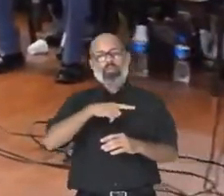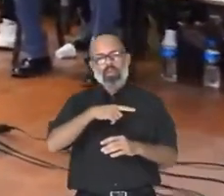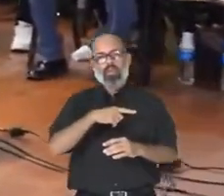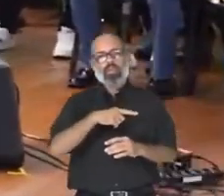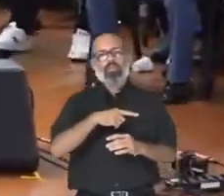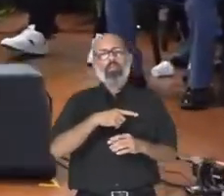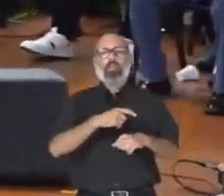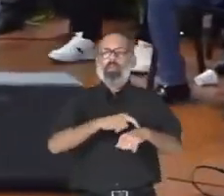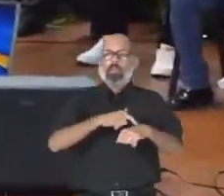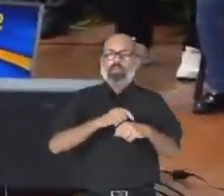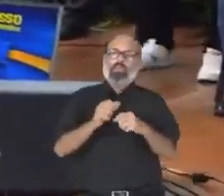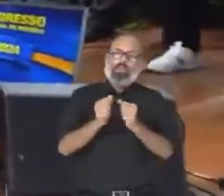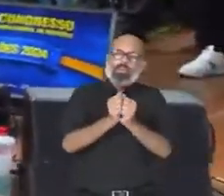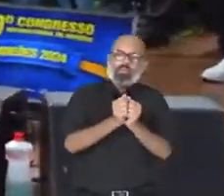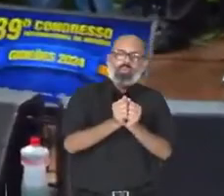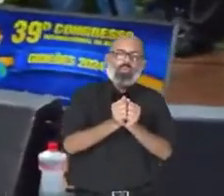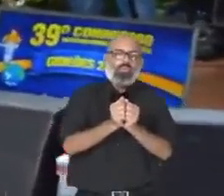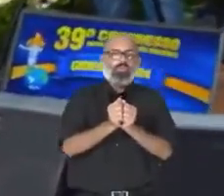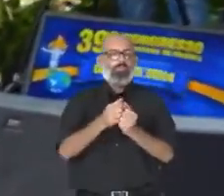com eles.